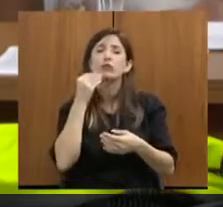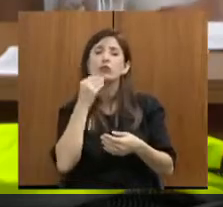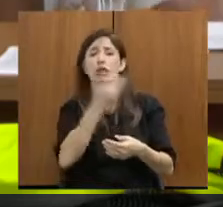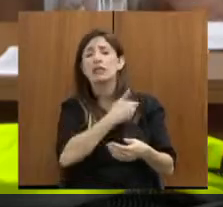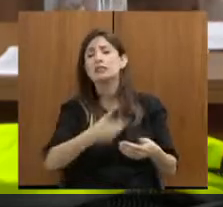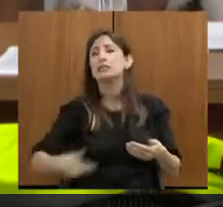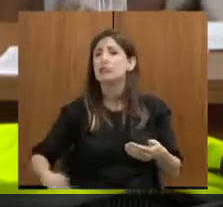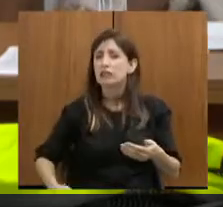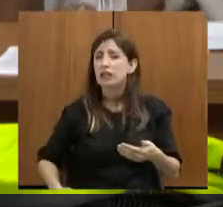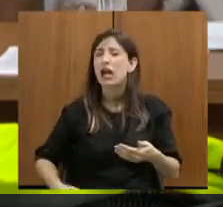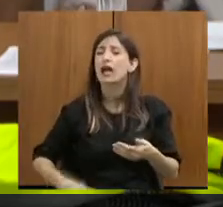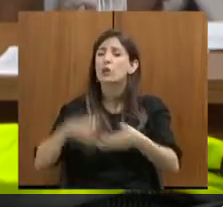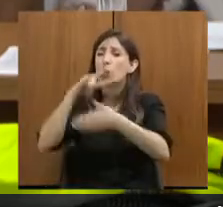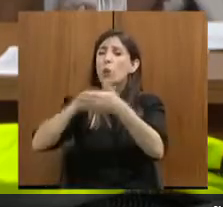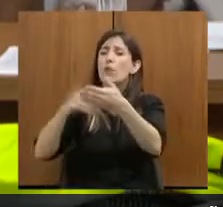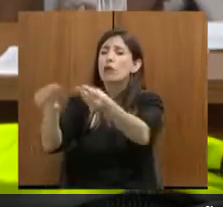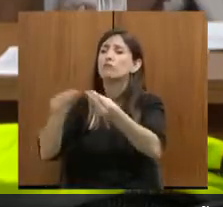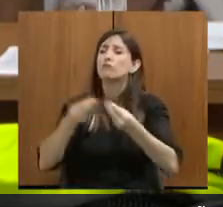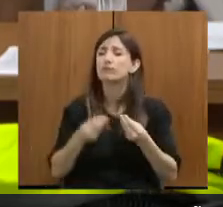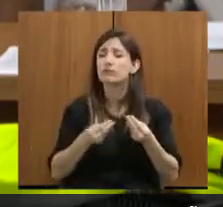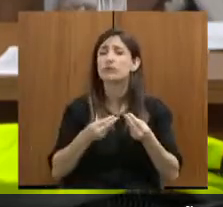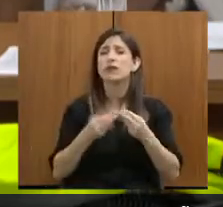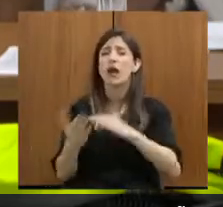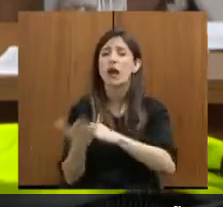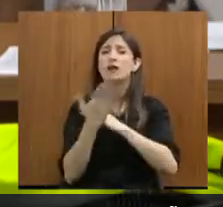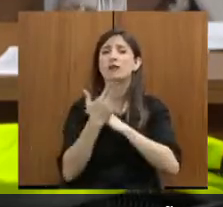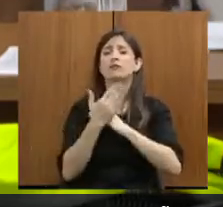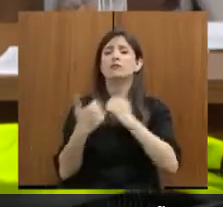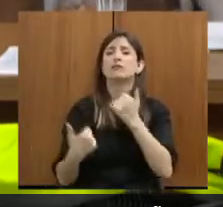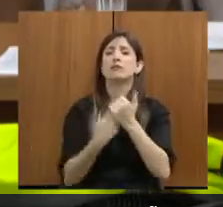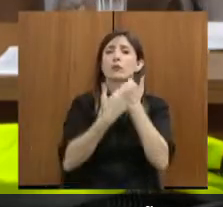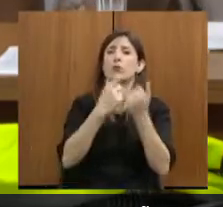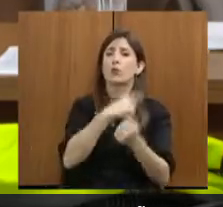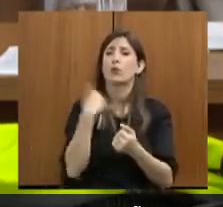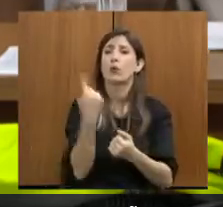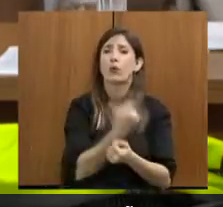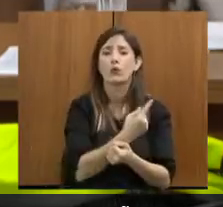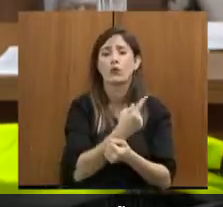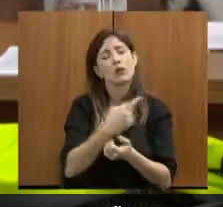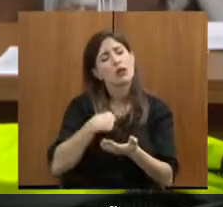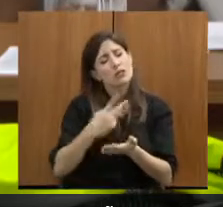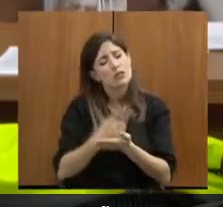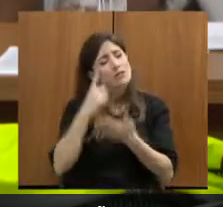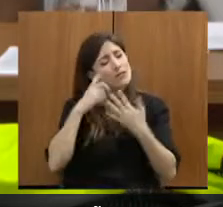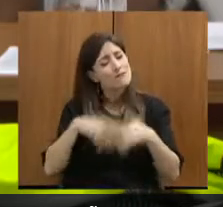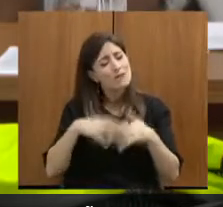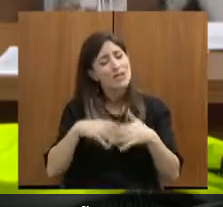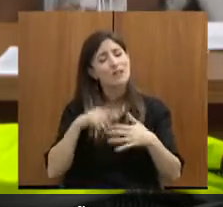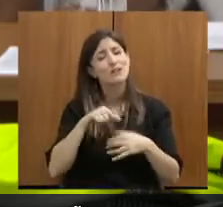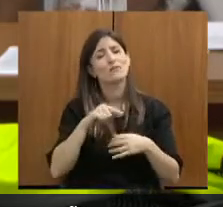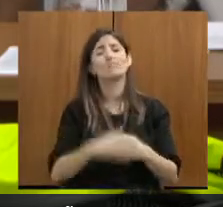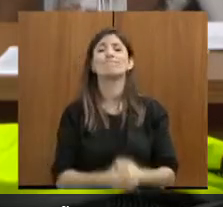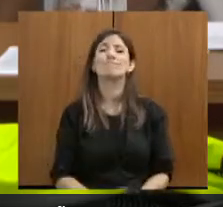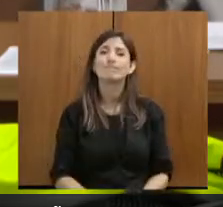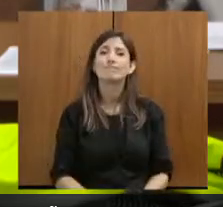declaração de pobreza de alguma coisa né então eu penso nesse sentido também é